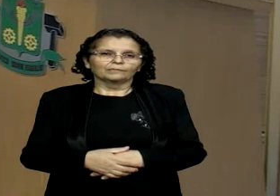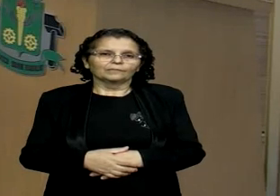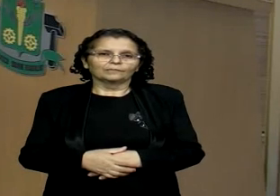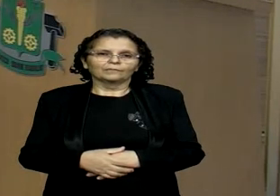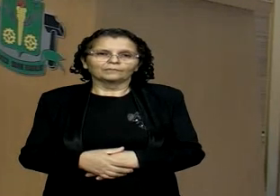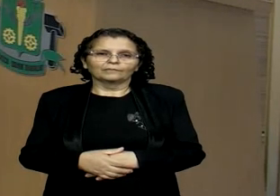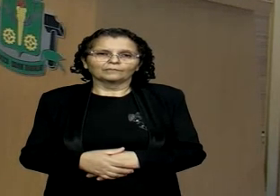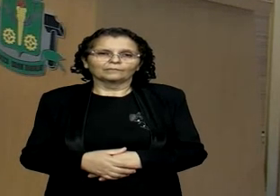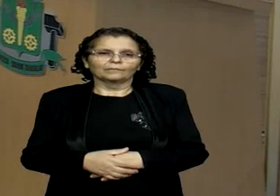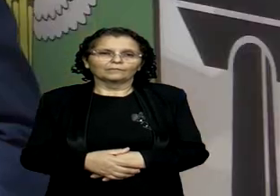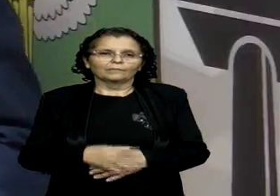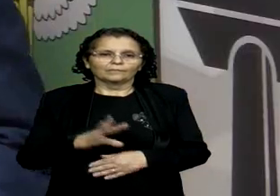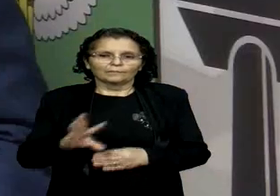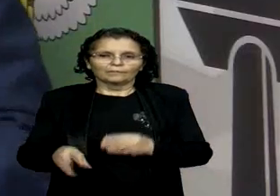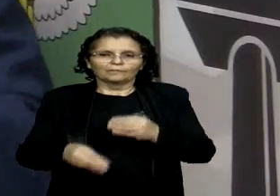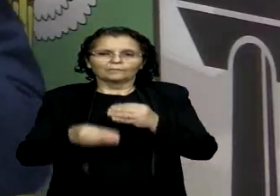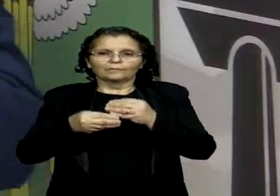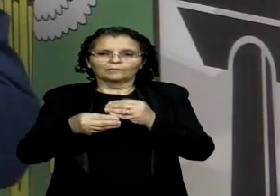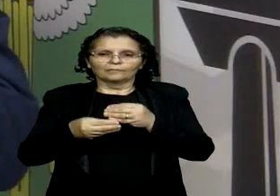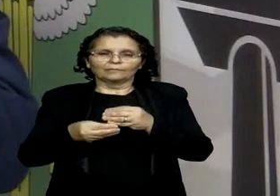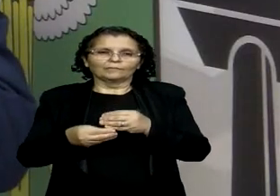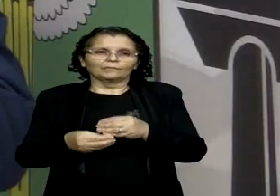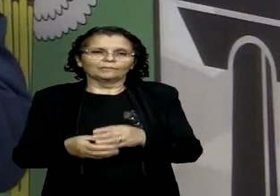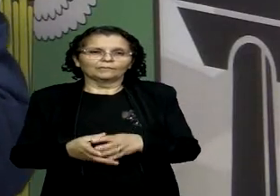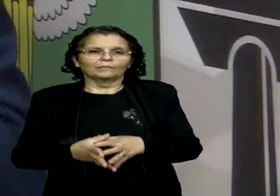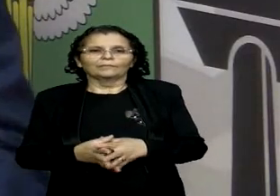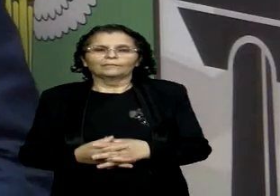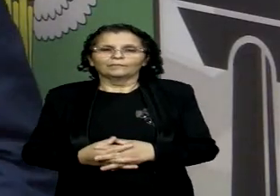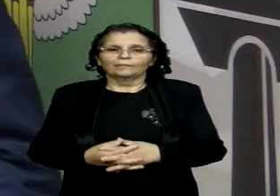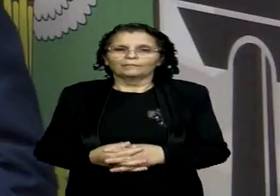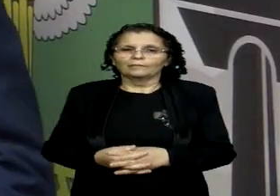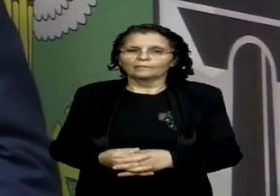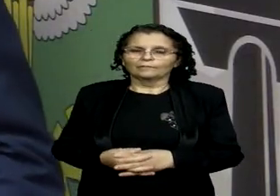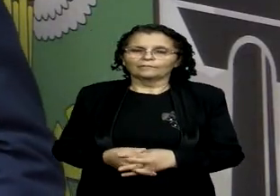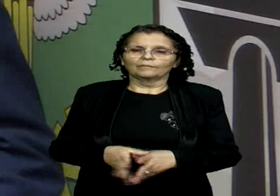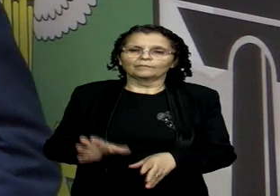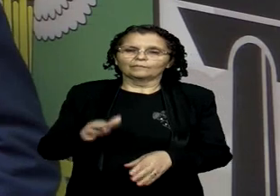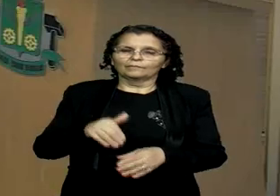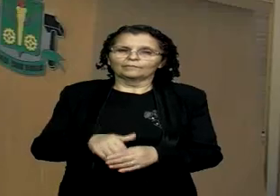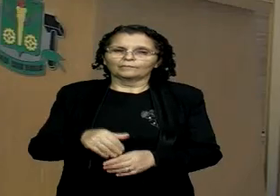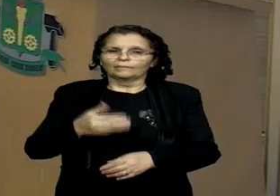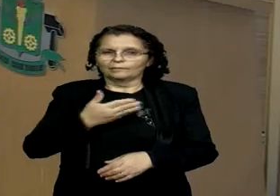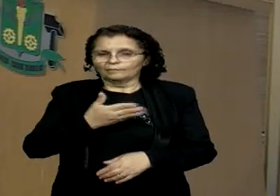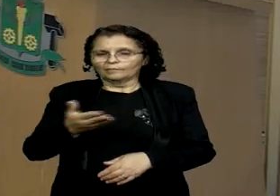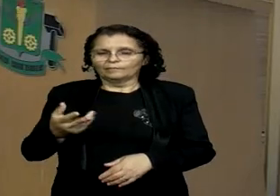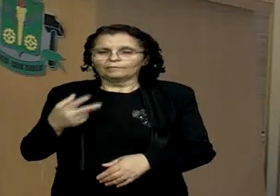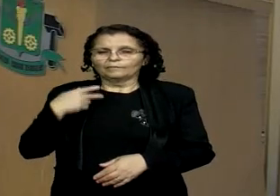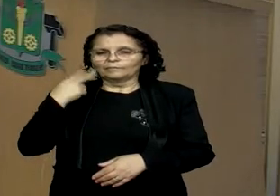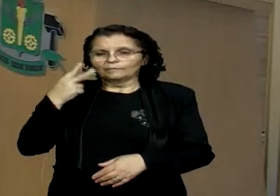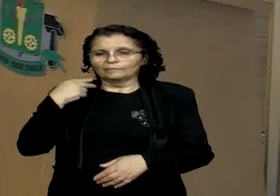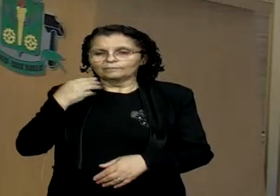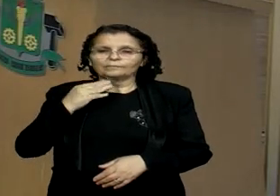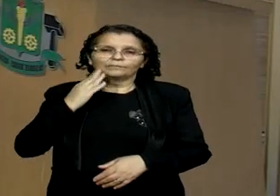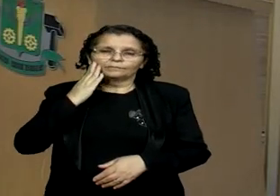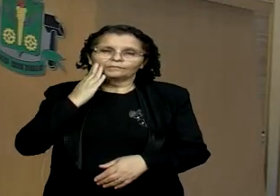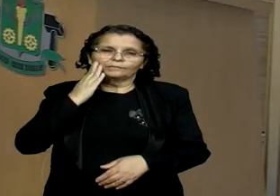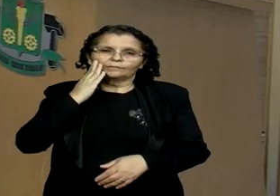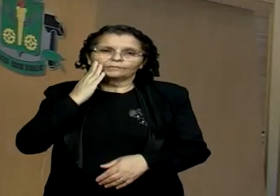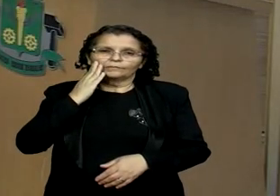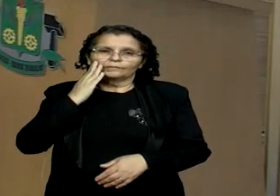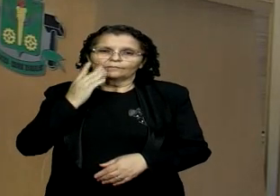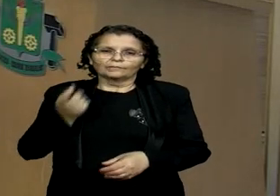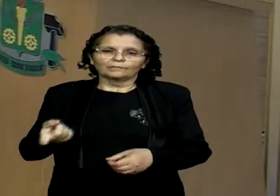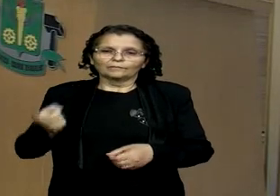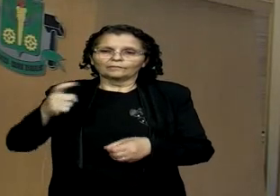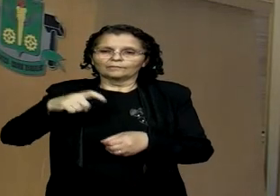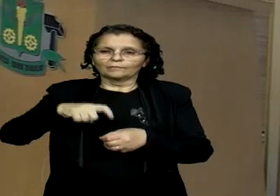Inclusão ou reinserção? A reinserção. Reinserção. Está em votação o pedido verbal do nobre vereador Paulo Júnior para